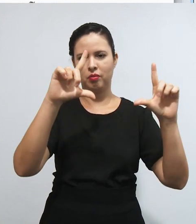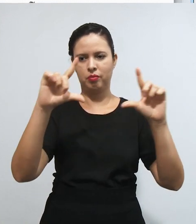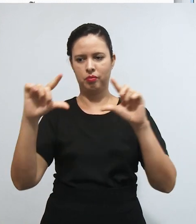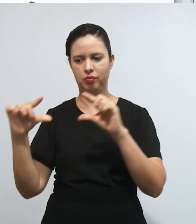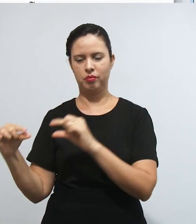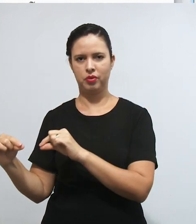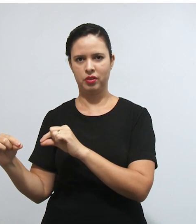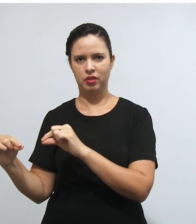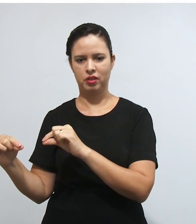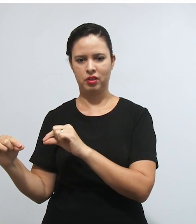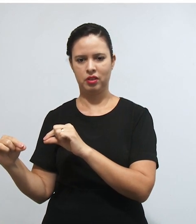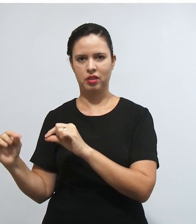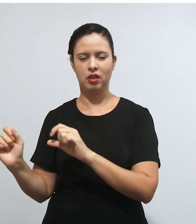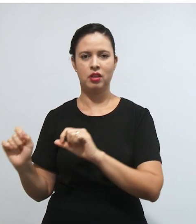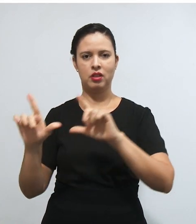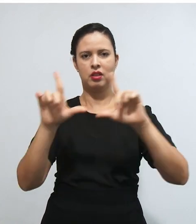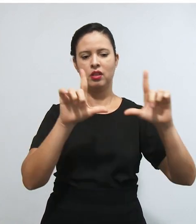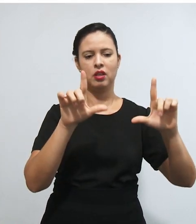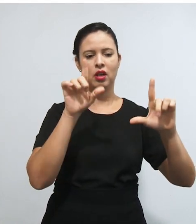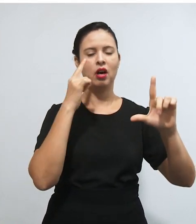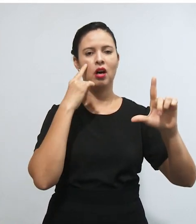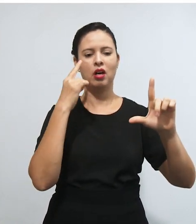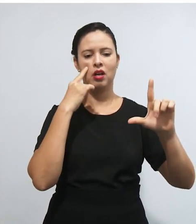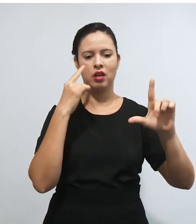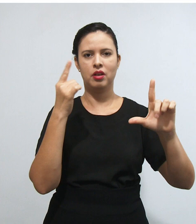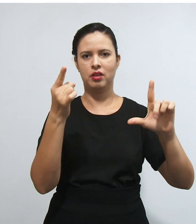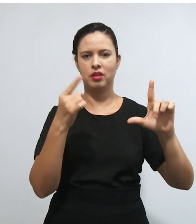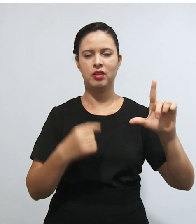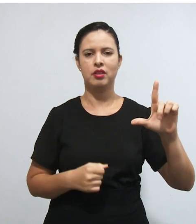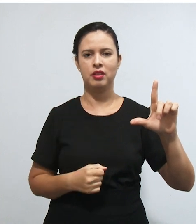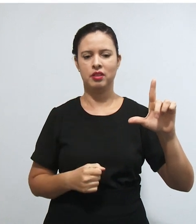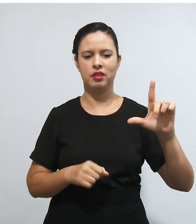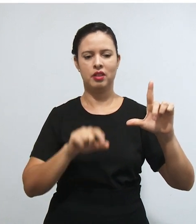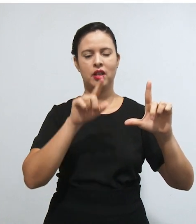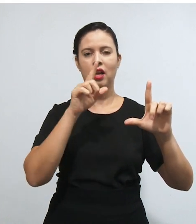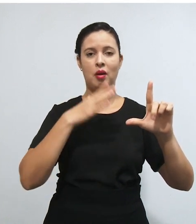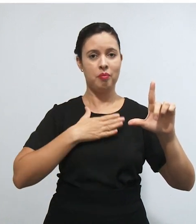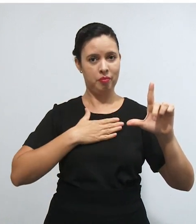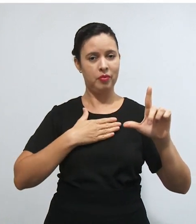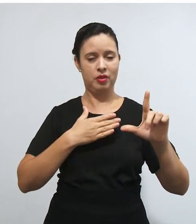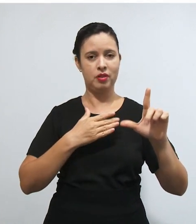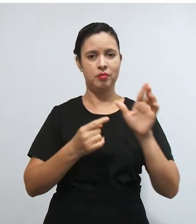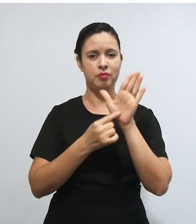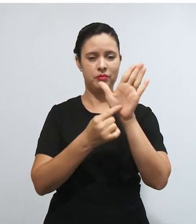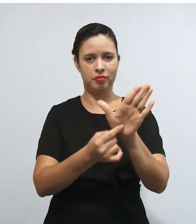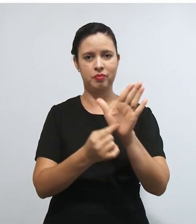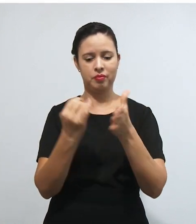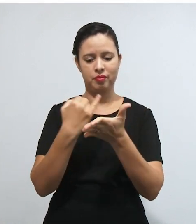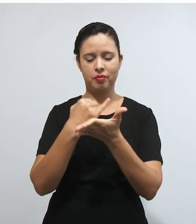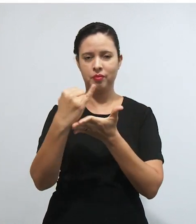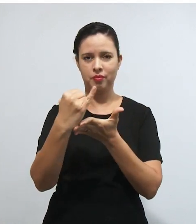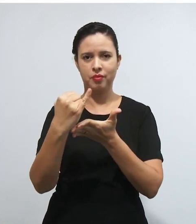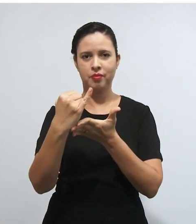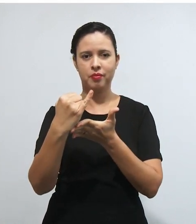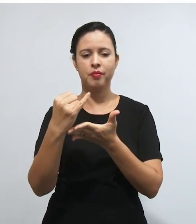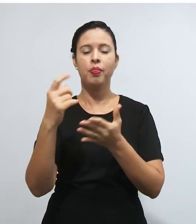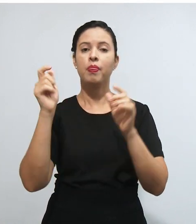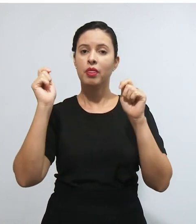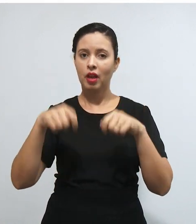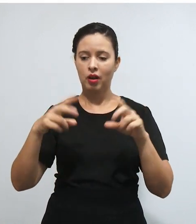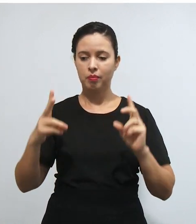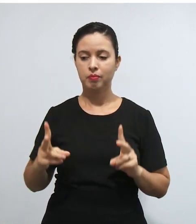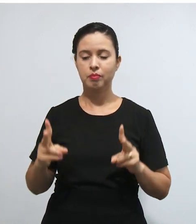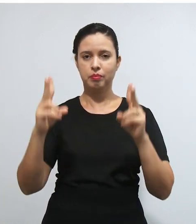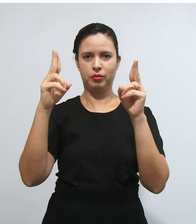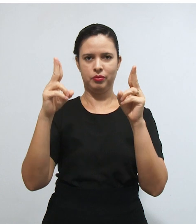aqui, ó, recorte de tela. Ó, ele minimizou e trouxe aquela tela da minha apresentação, ó. Tá vendo? E eu vou poder fazer o